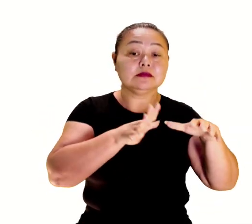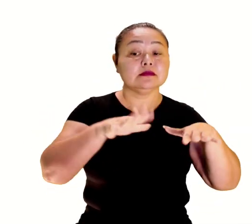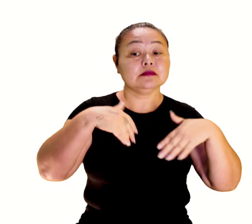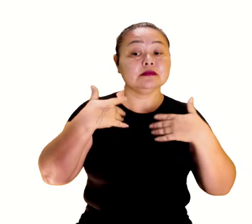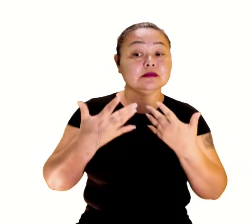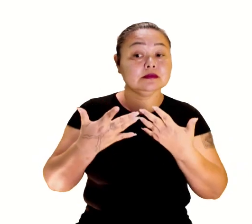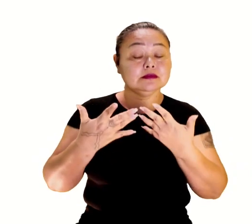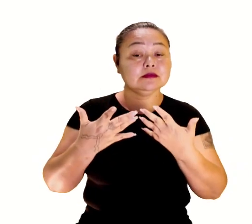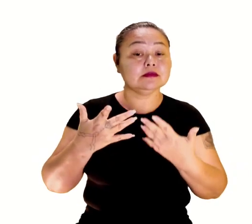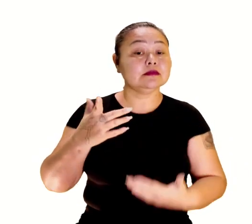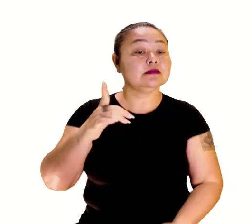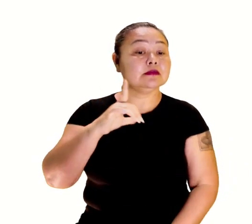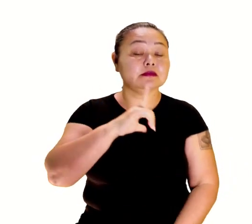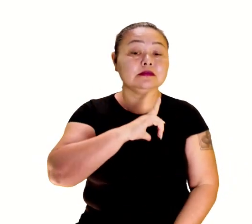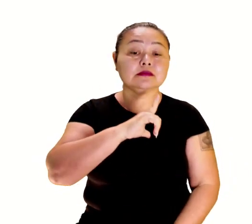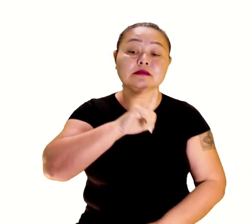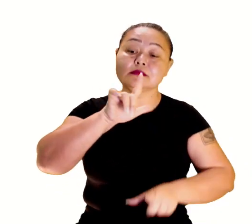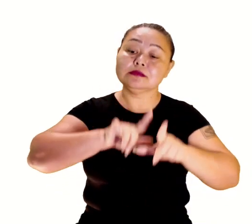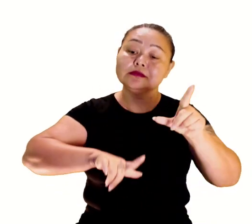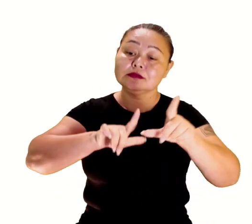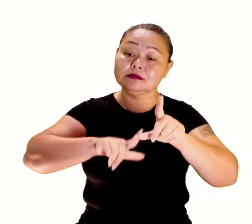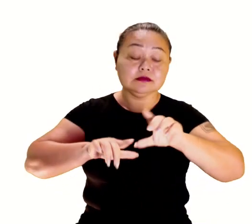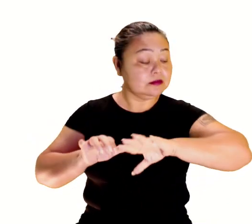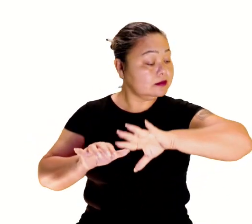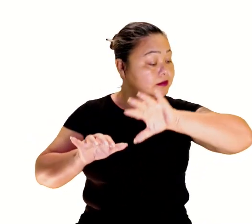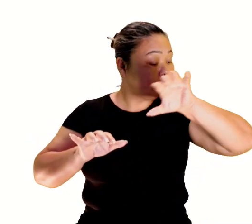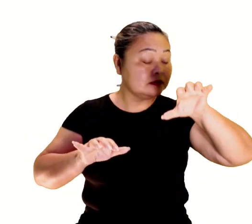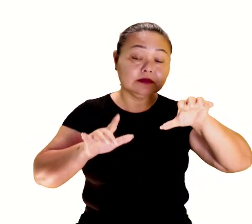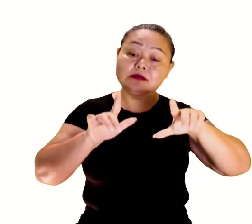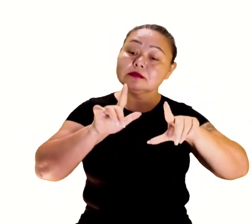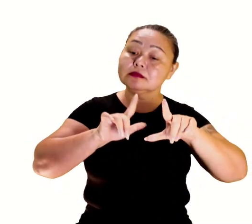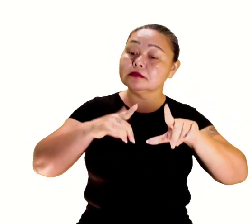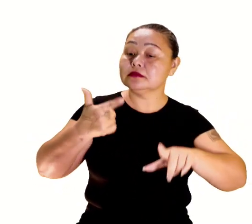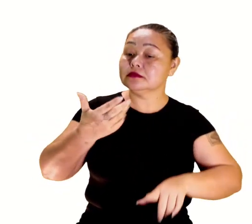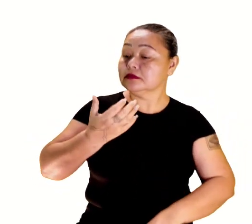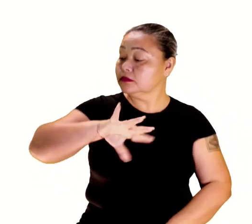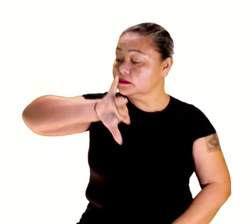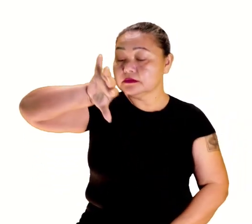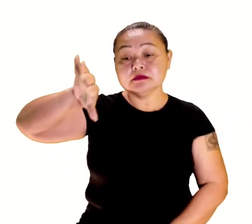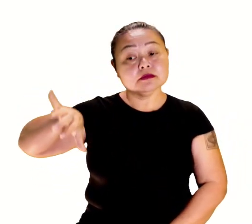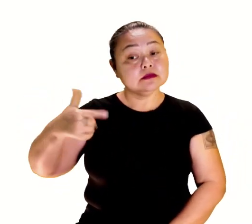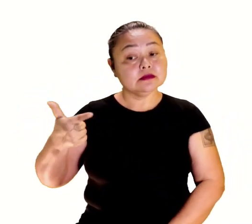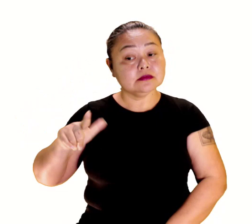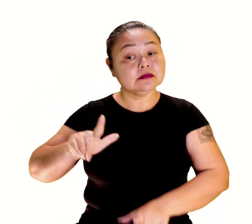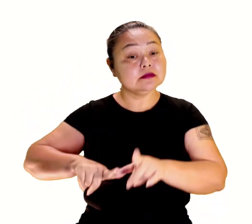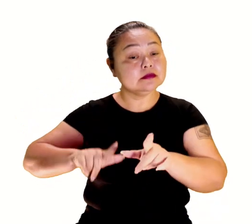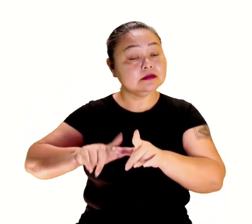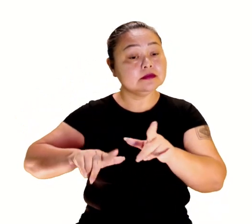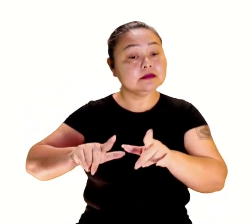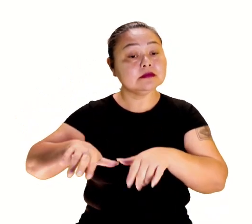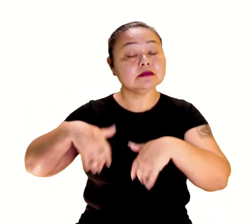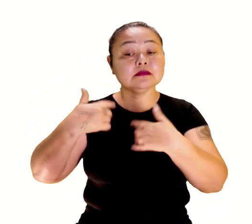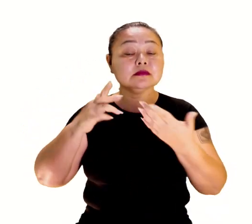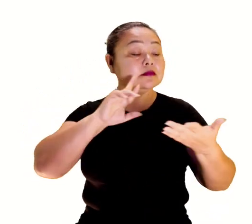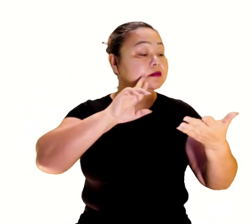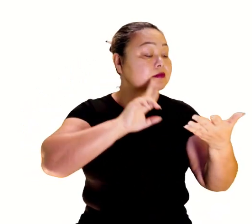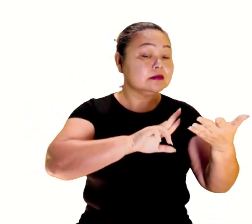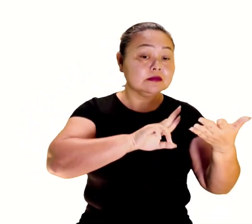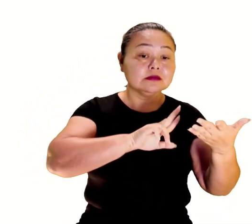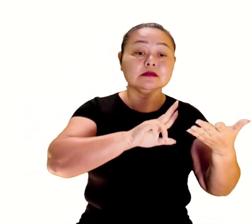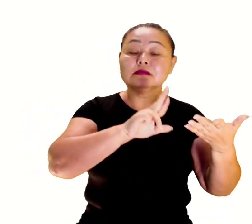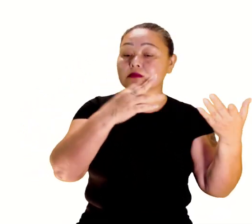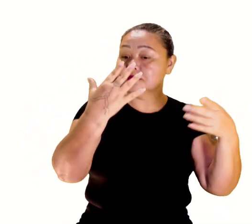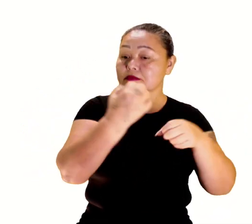seja, termos que têm letras de um lado, termos que não têm letra do outro lado. Depois a gente vai resolver as operações necessárias?